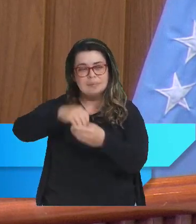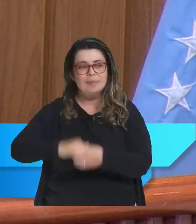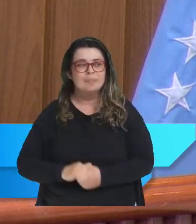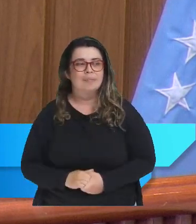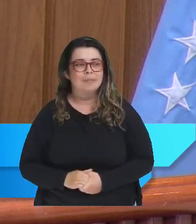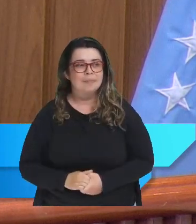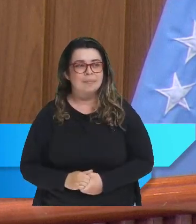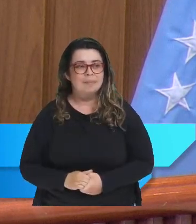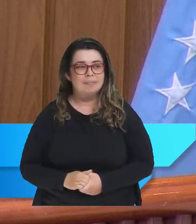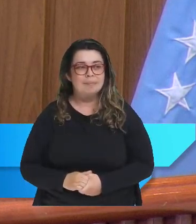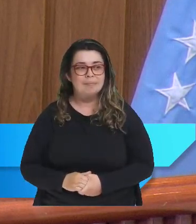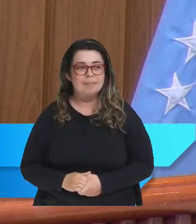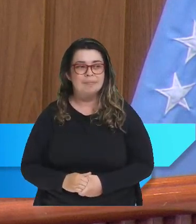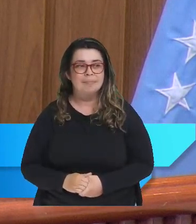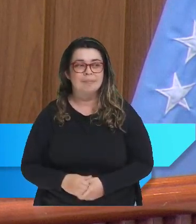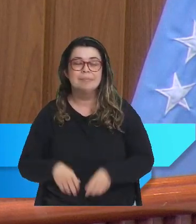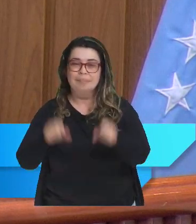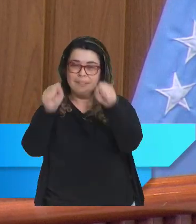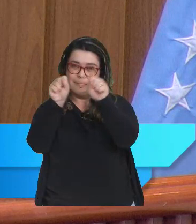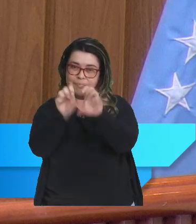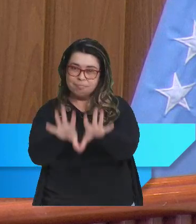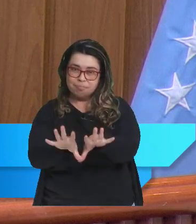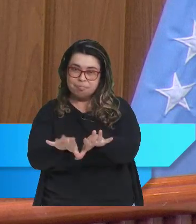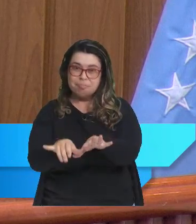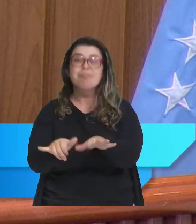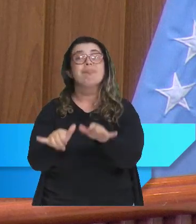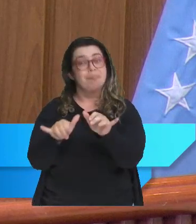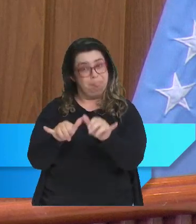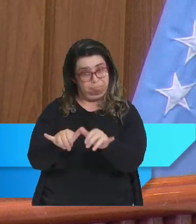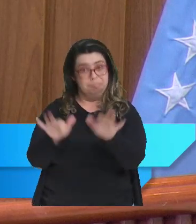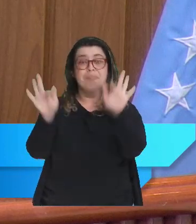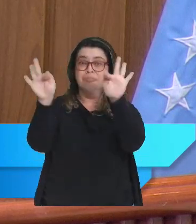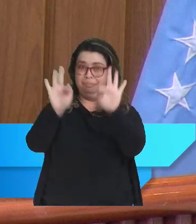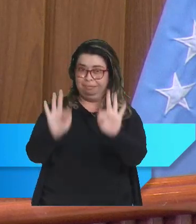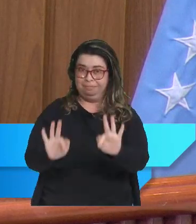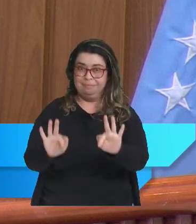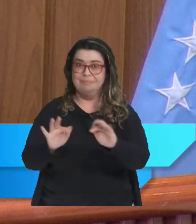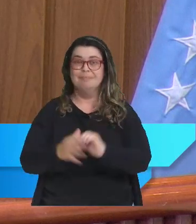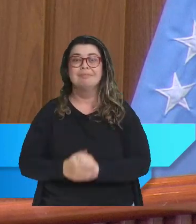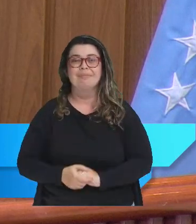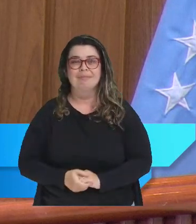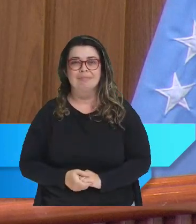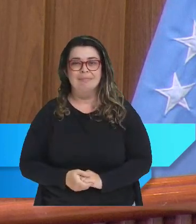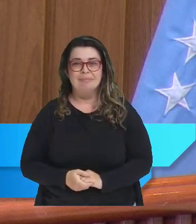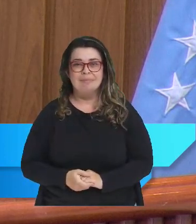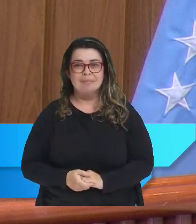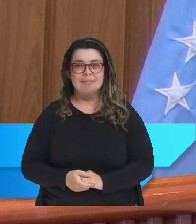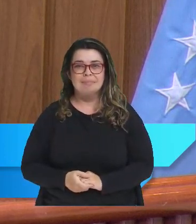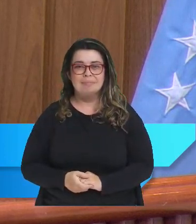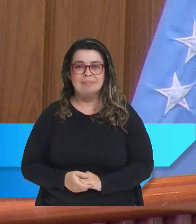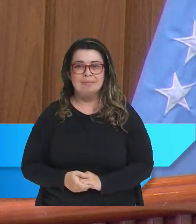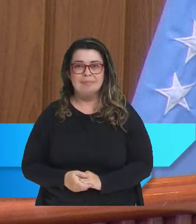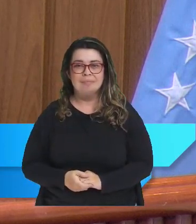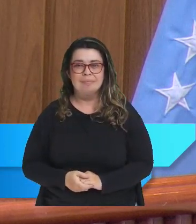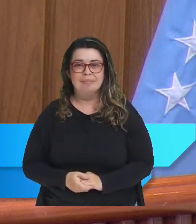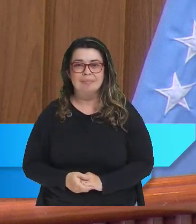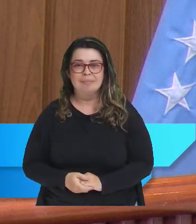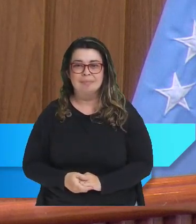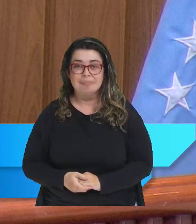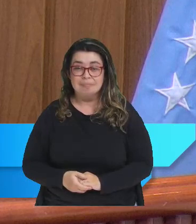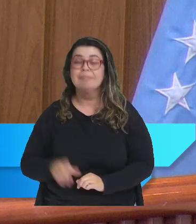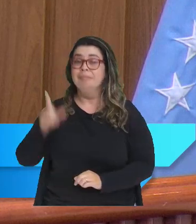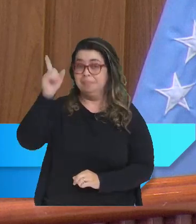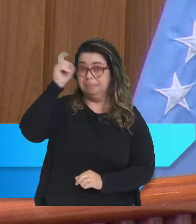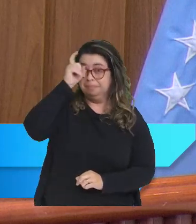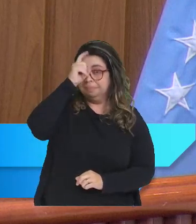Bênção, eu fiquei satisfeito, onde foi uma batalha árdua, foi uma